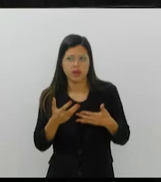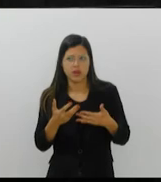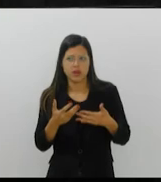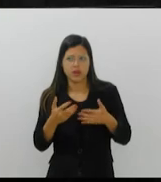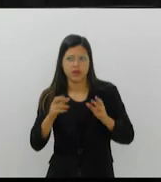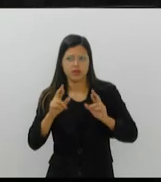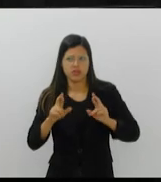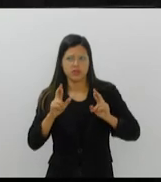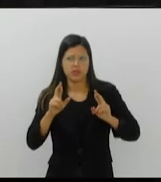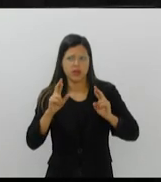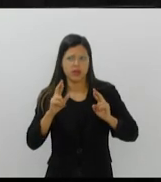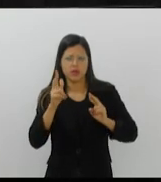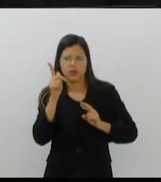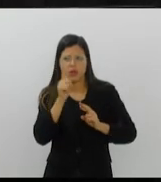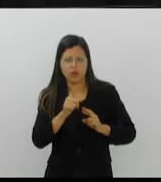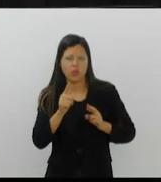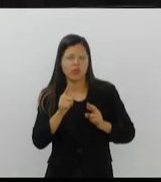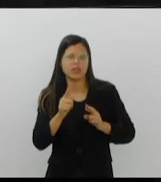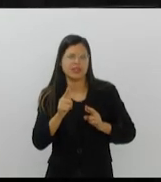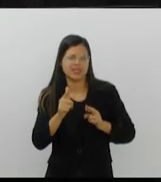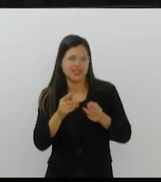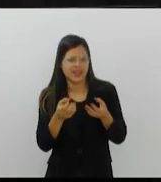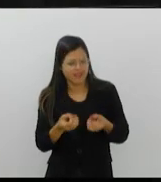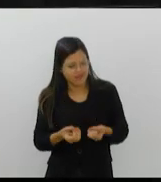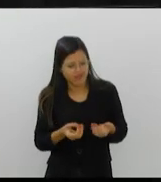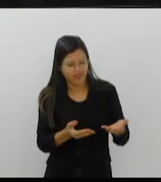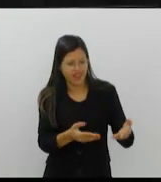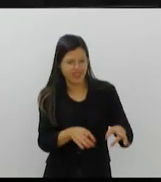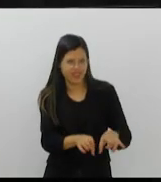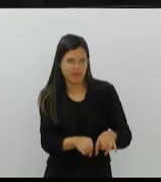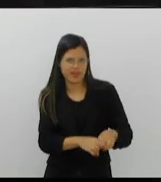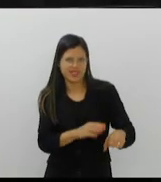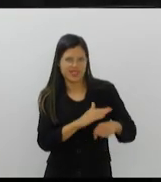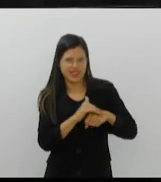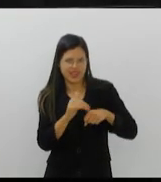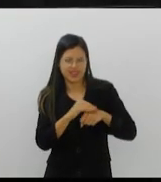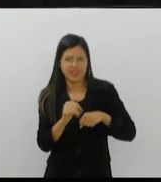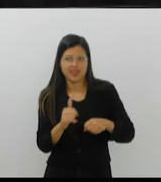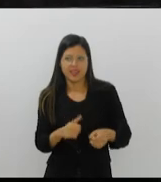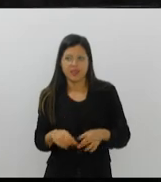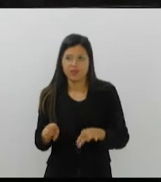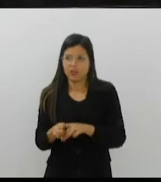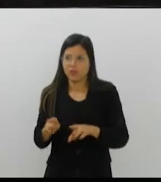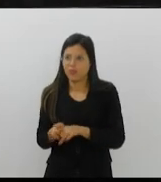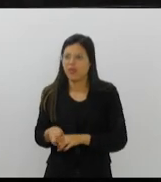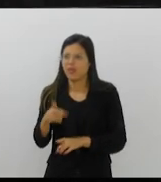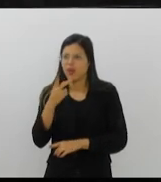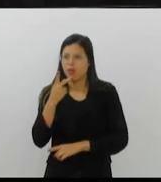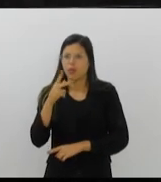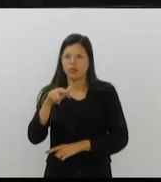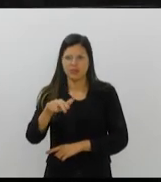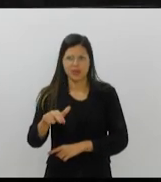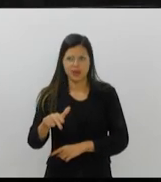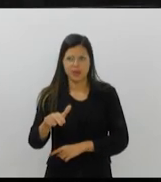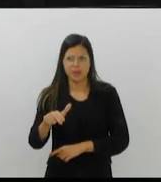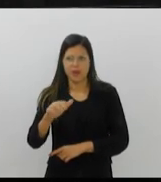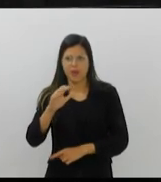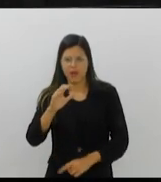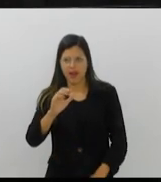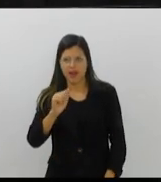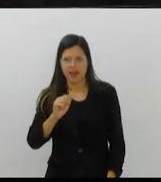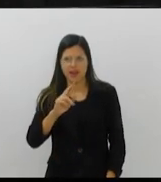possa retribuir todo esse carinho e dedicação. Eu também menciono aqui os meus irmãos, a Carla e o Carlinhos,